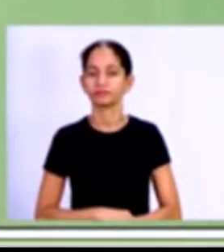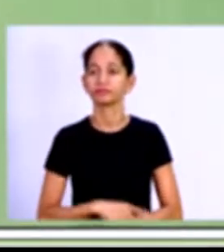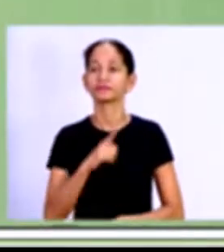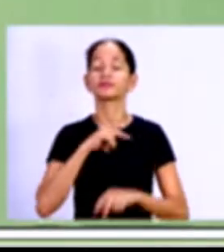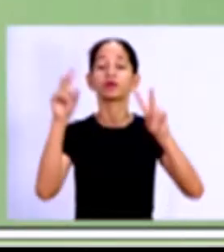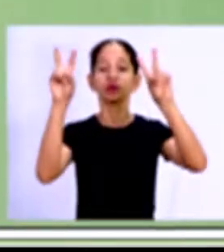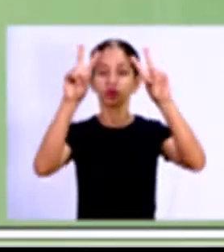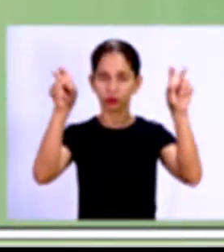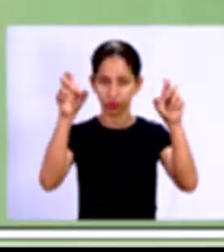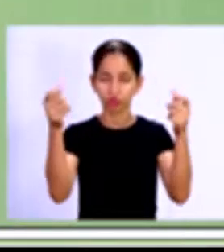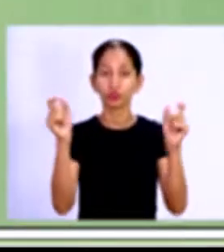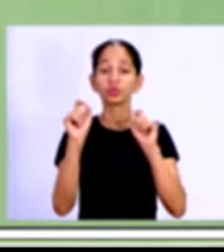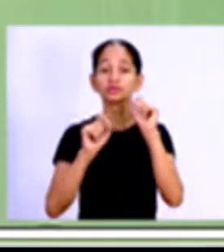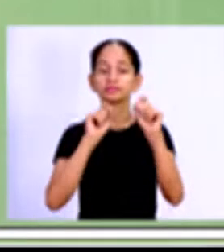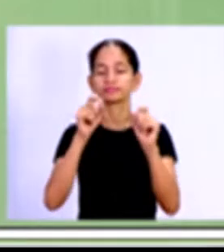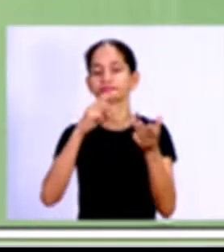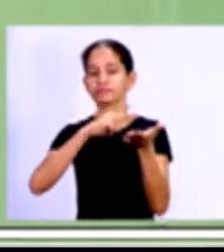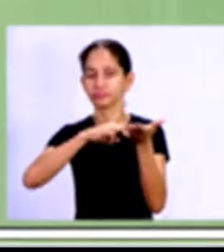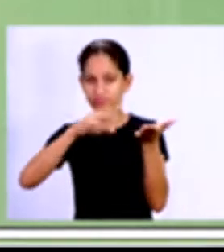Nosso tema hoje,